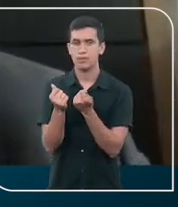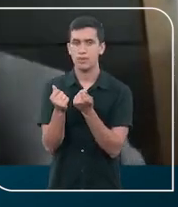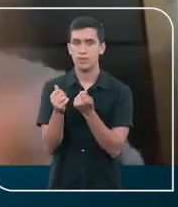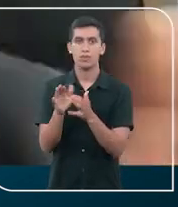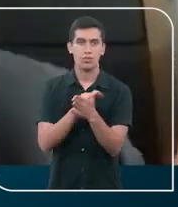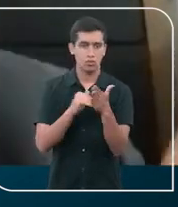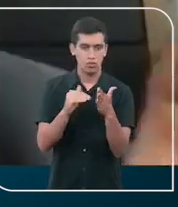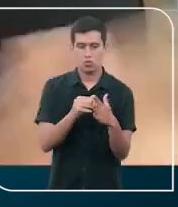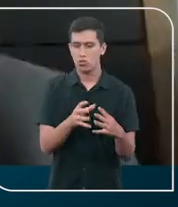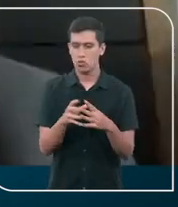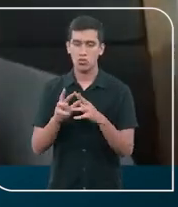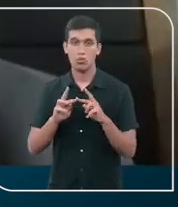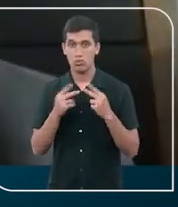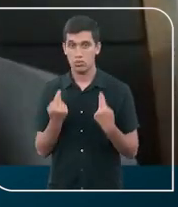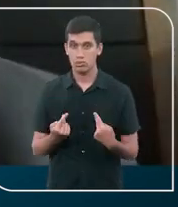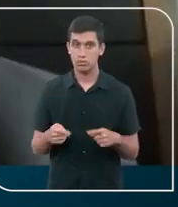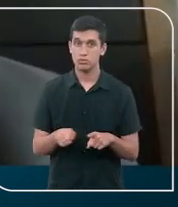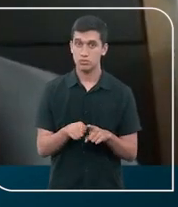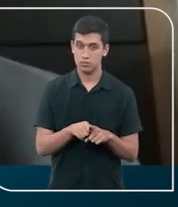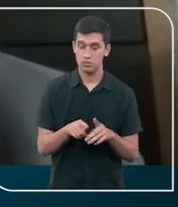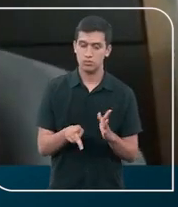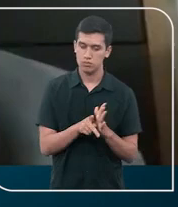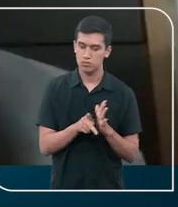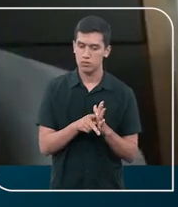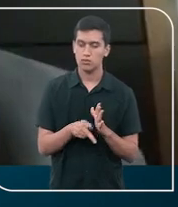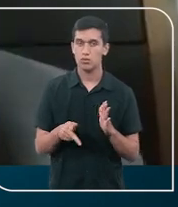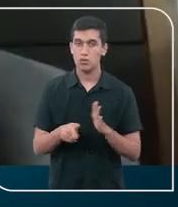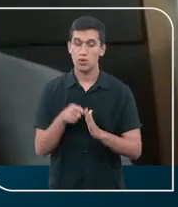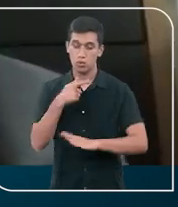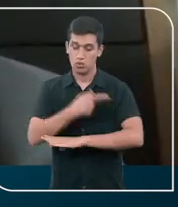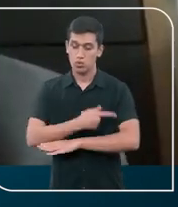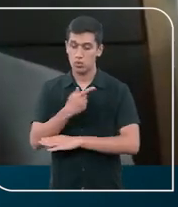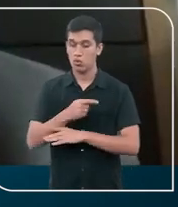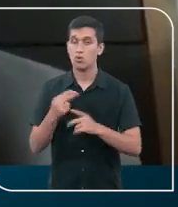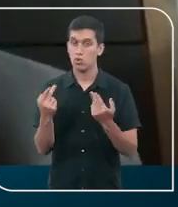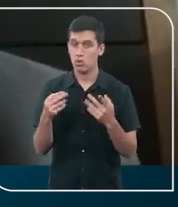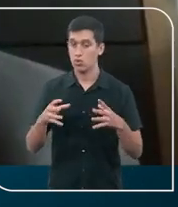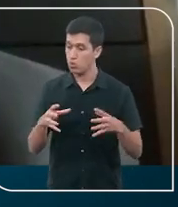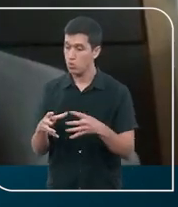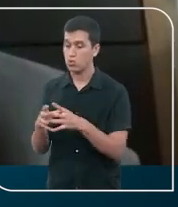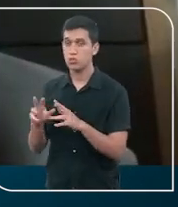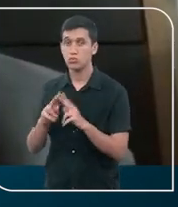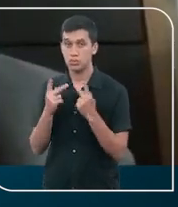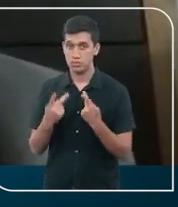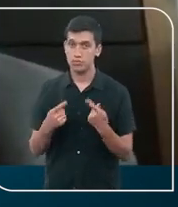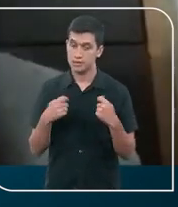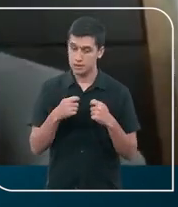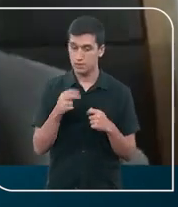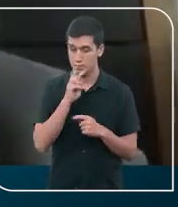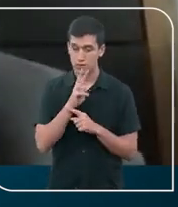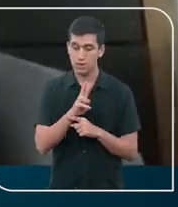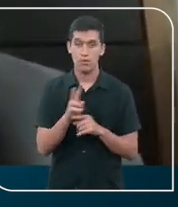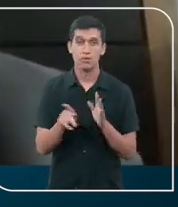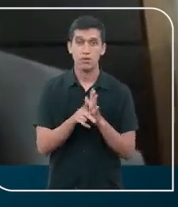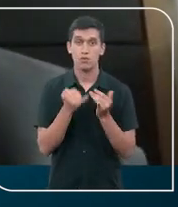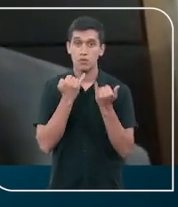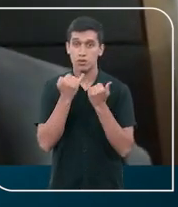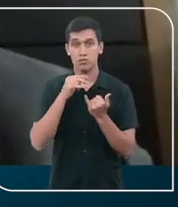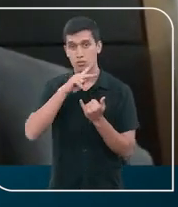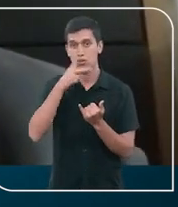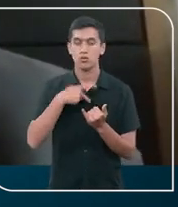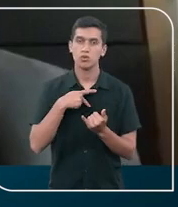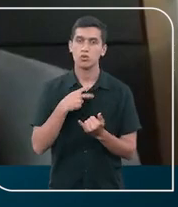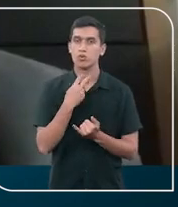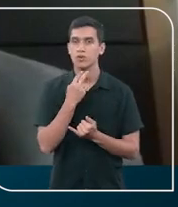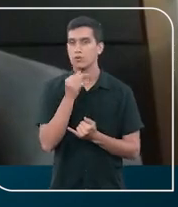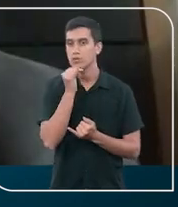humanas, e incluindo o condomínio como uma organização humana, deve ser responsável pelos dados pessoais. Veja, não pode um porteiro publicar placa